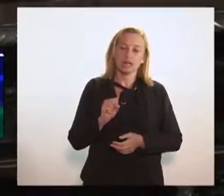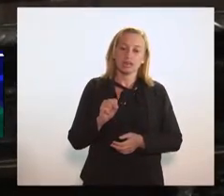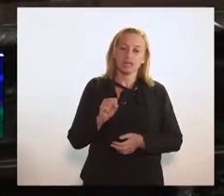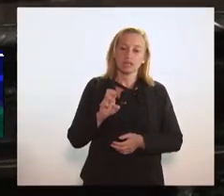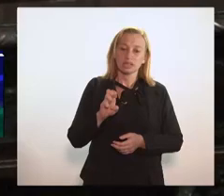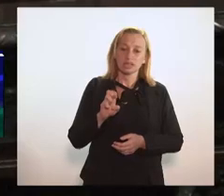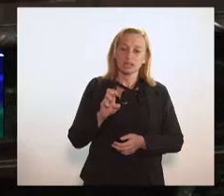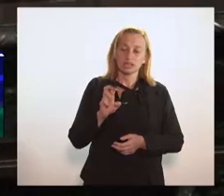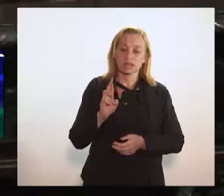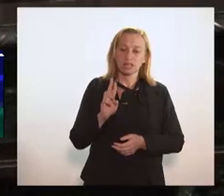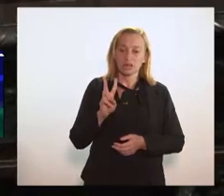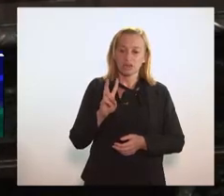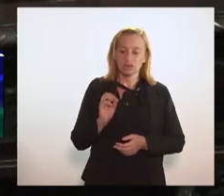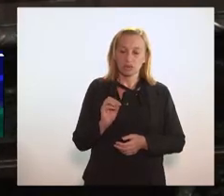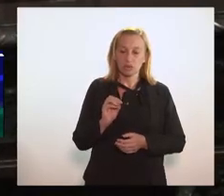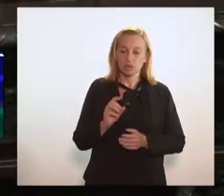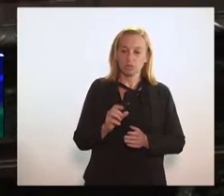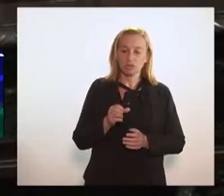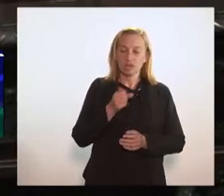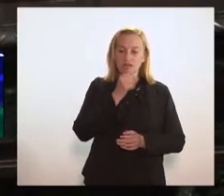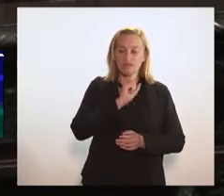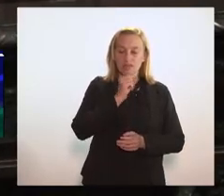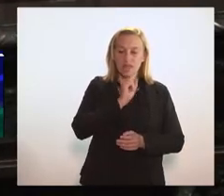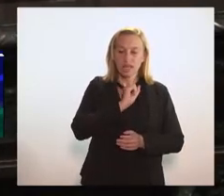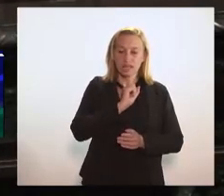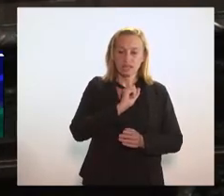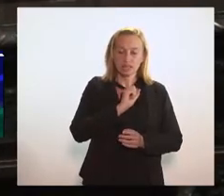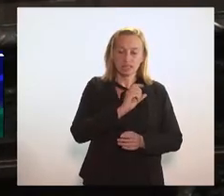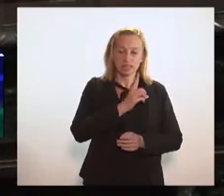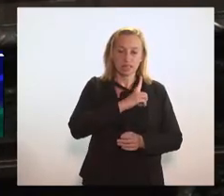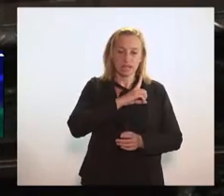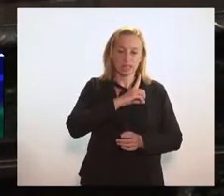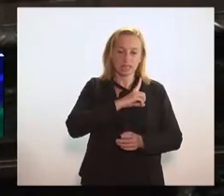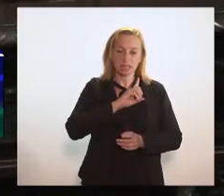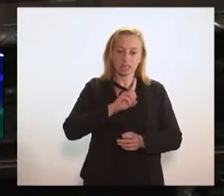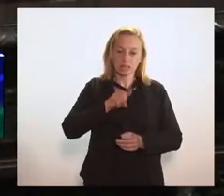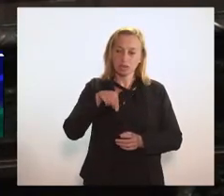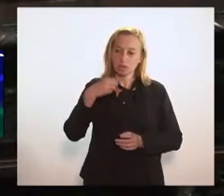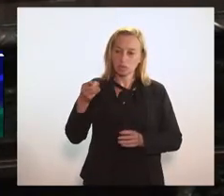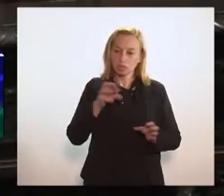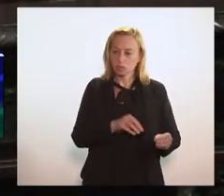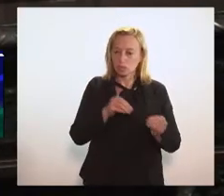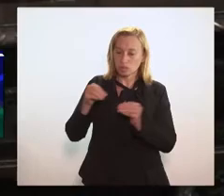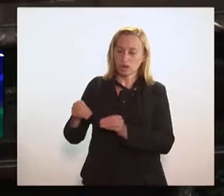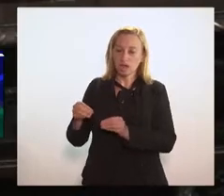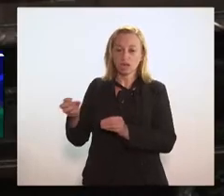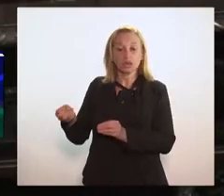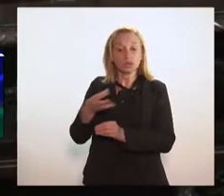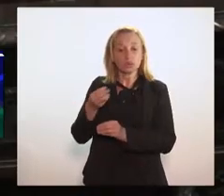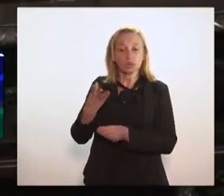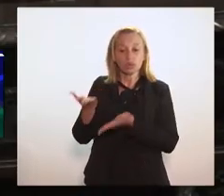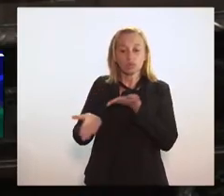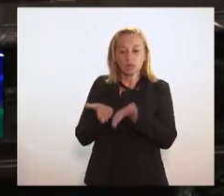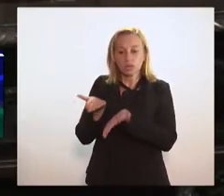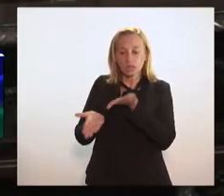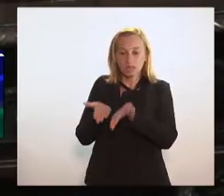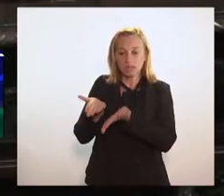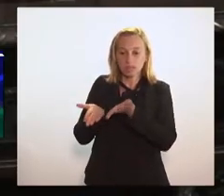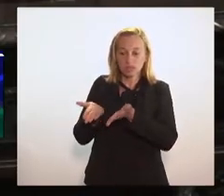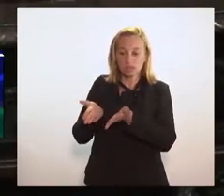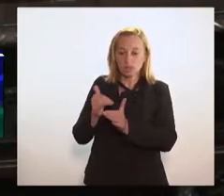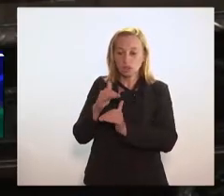delegacia fosse deslocado para uma outra delegacia de acervo cartorário, que cuidaria daqueles processos